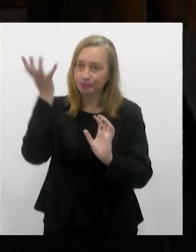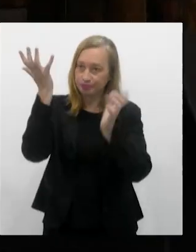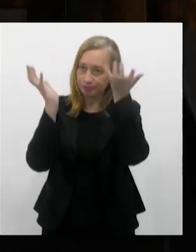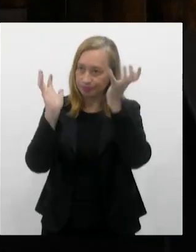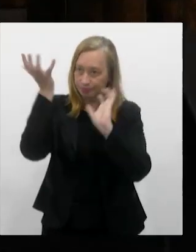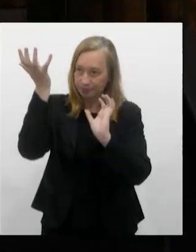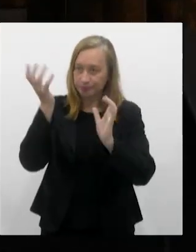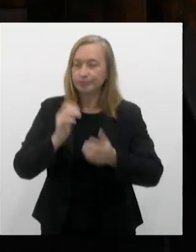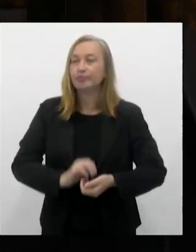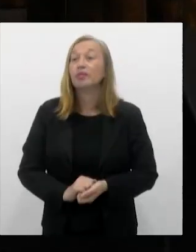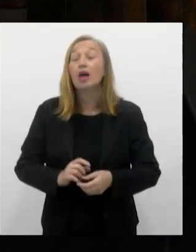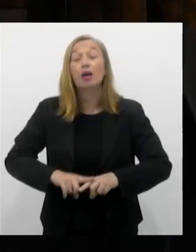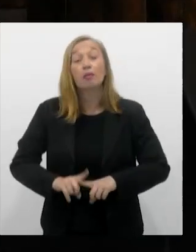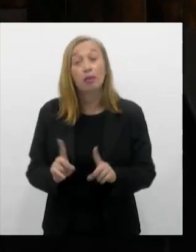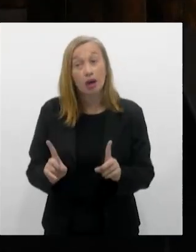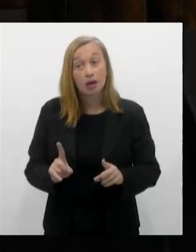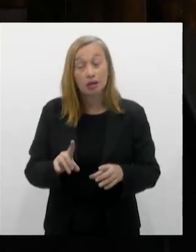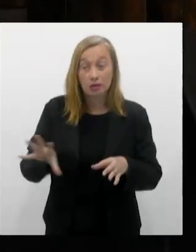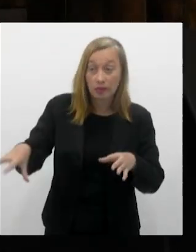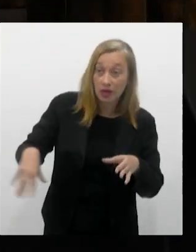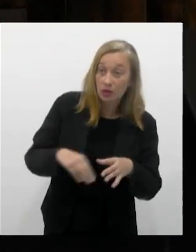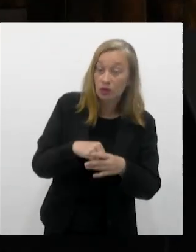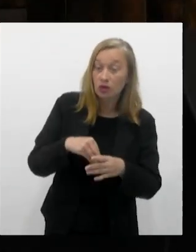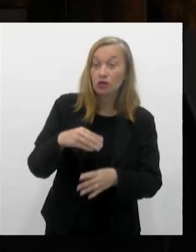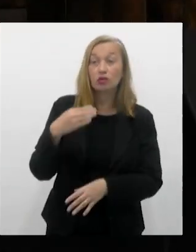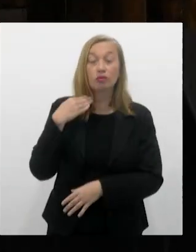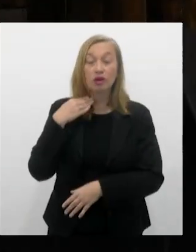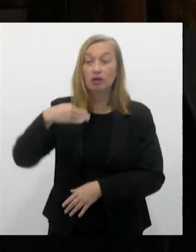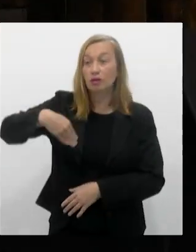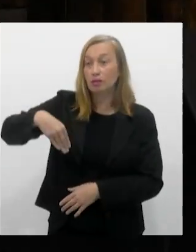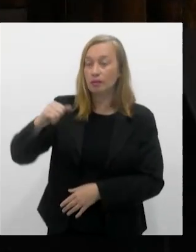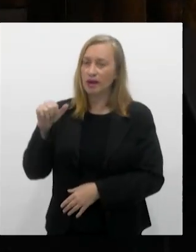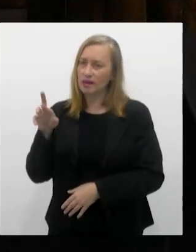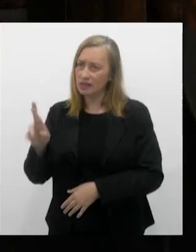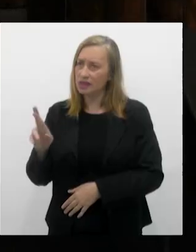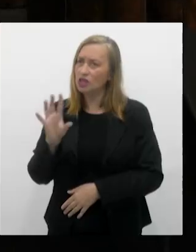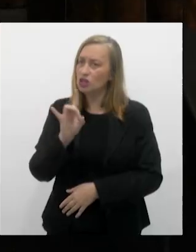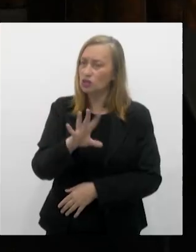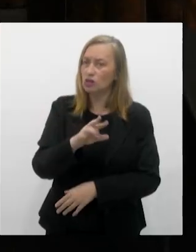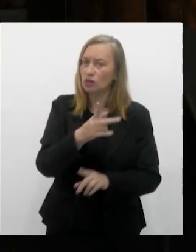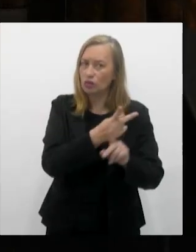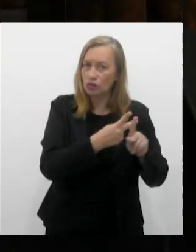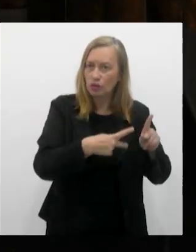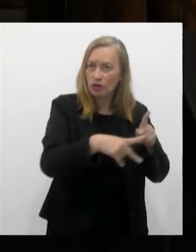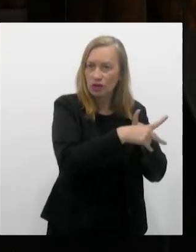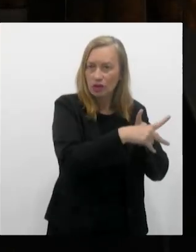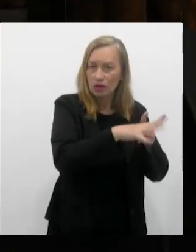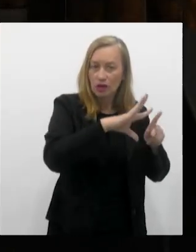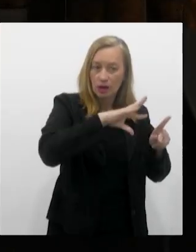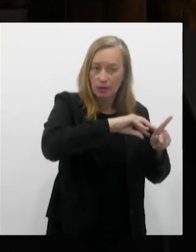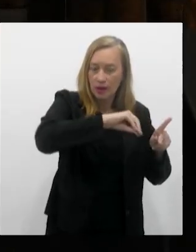ambientais. Mas para aplicar no Banco Master, só no Rio Previdência